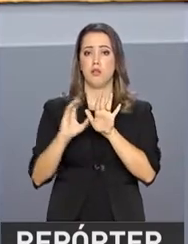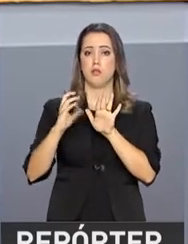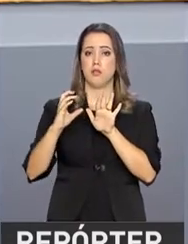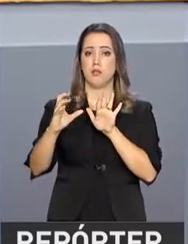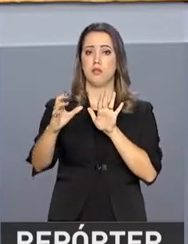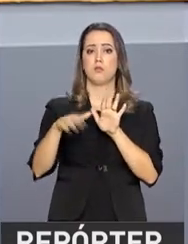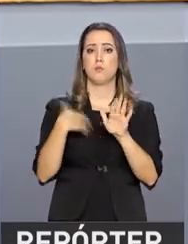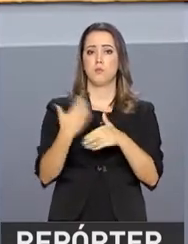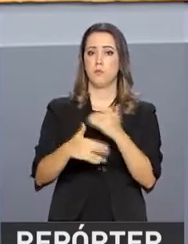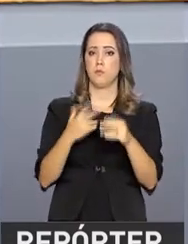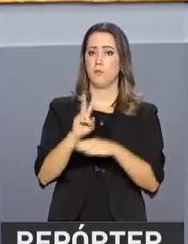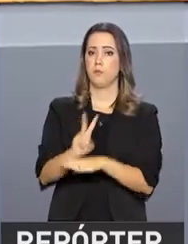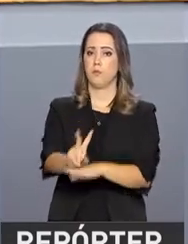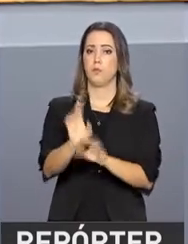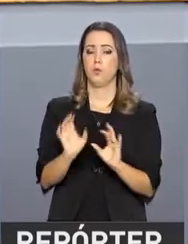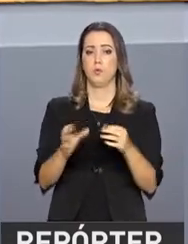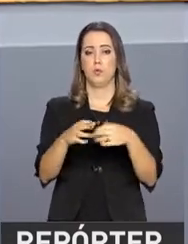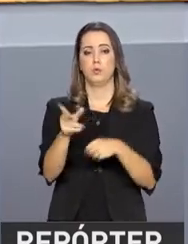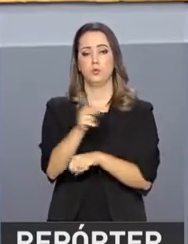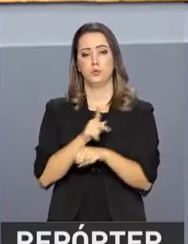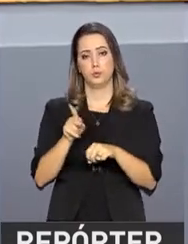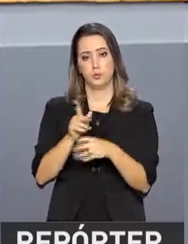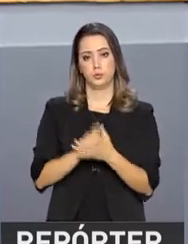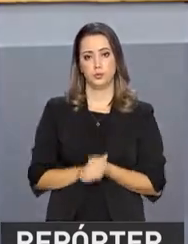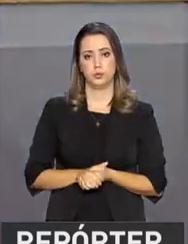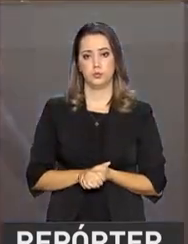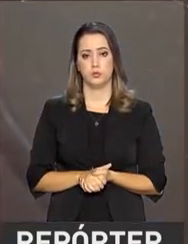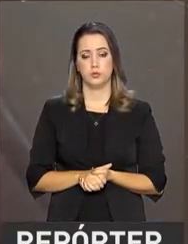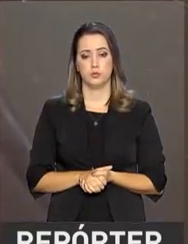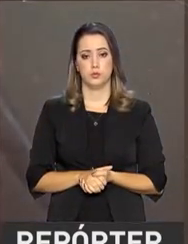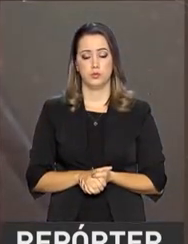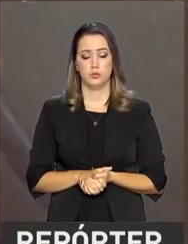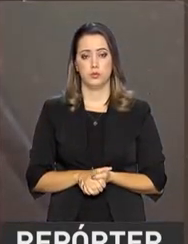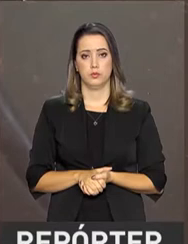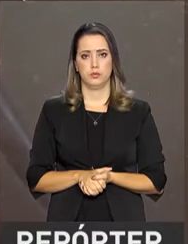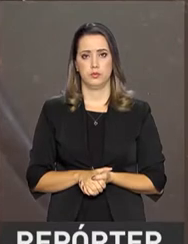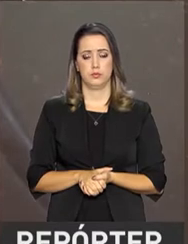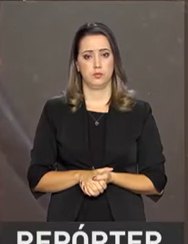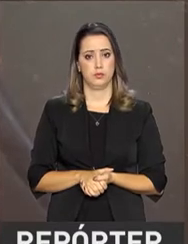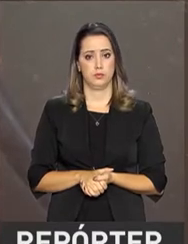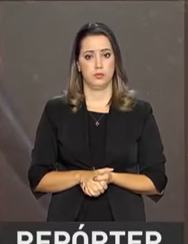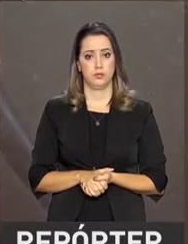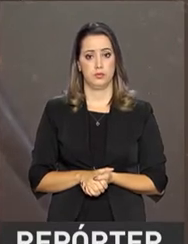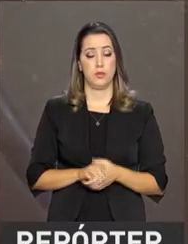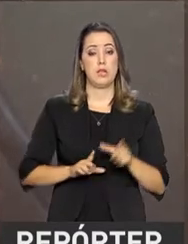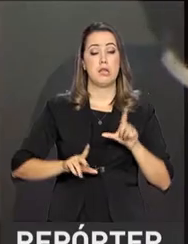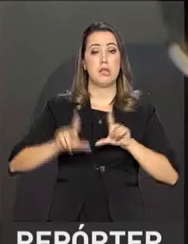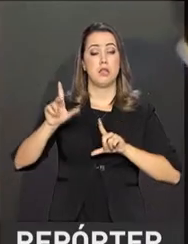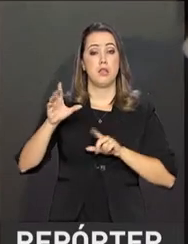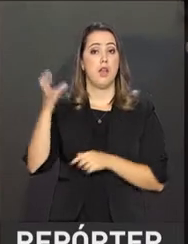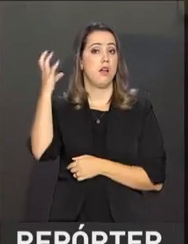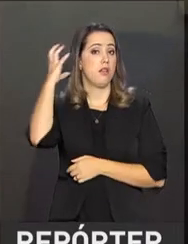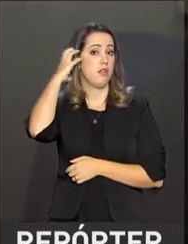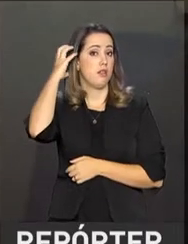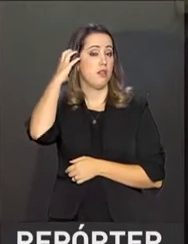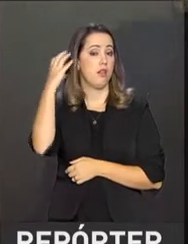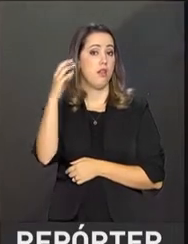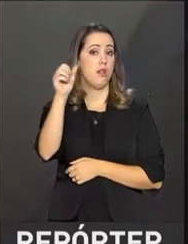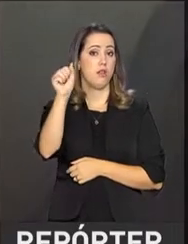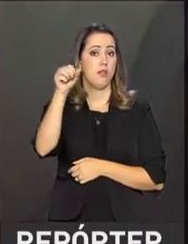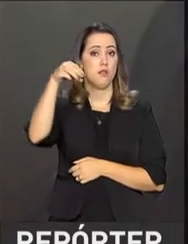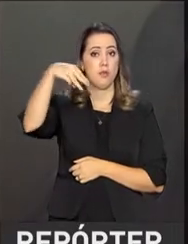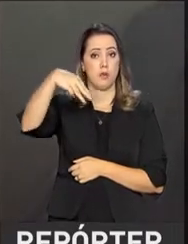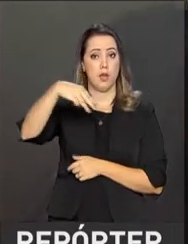que vai alavancar e proteger o setor no país emissoras de rádio e me que perder o prazo de